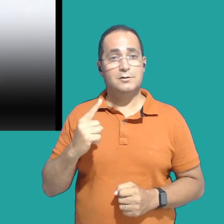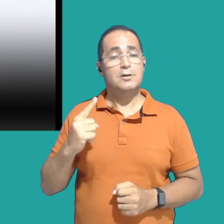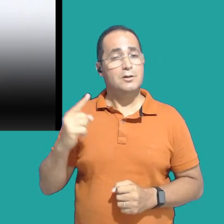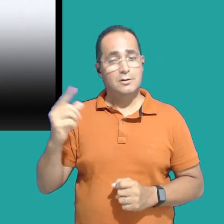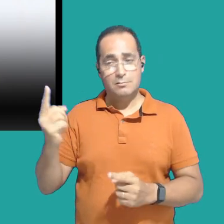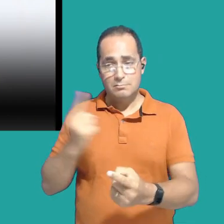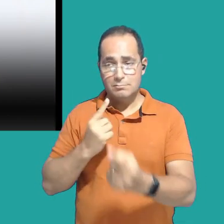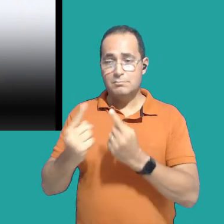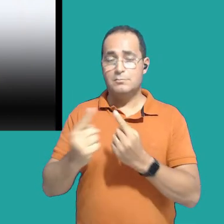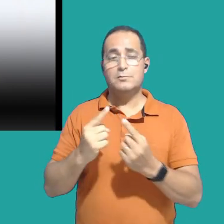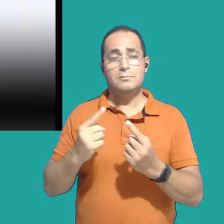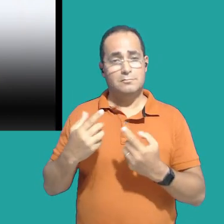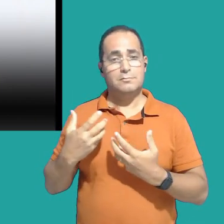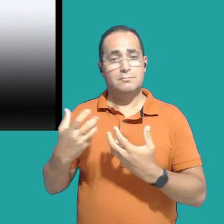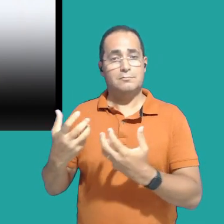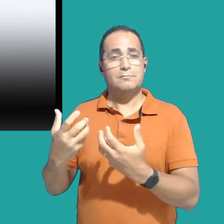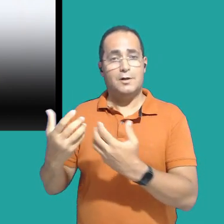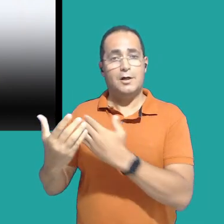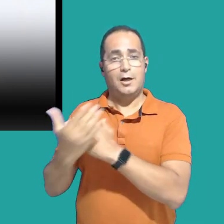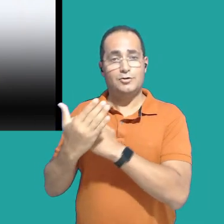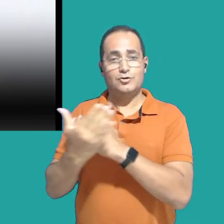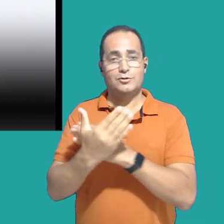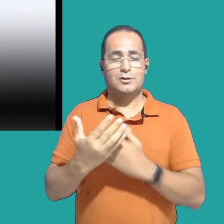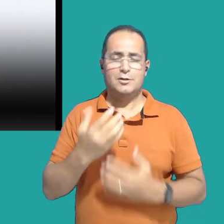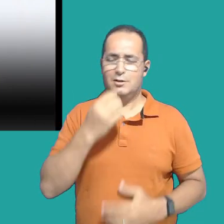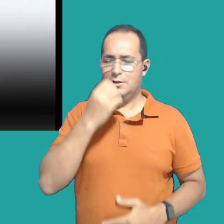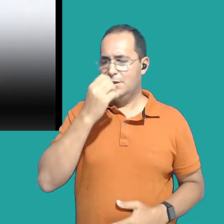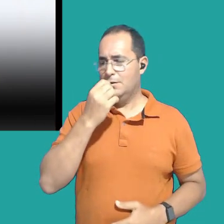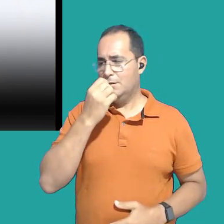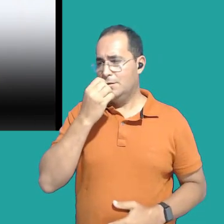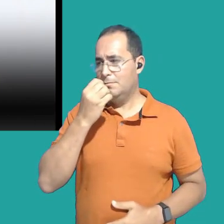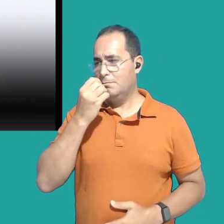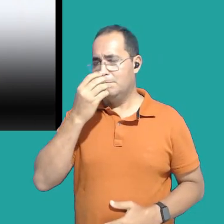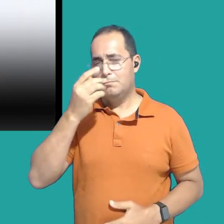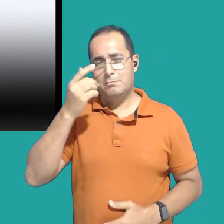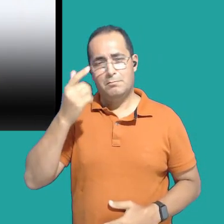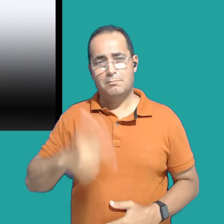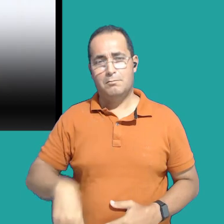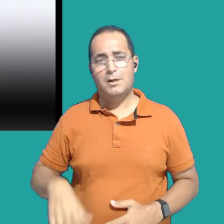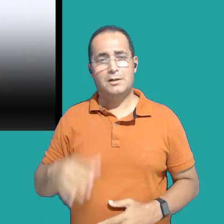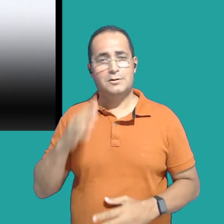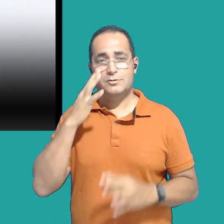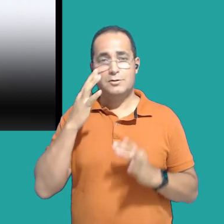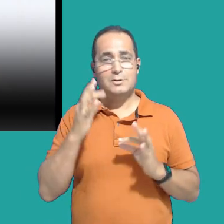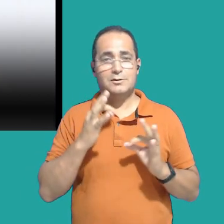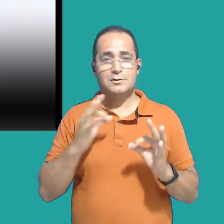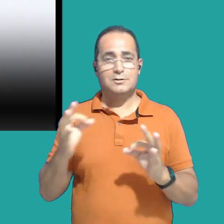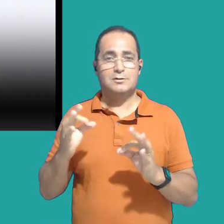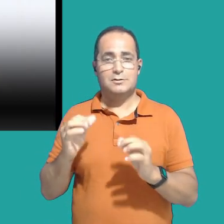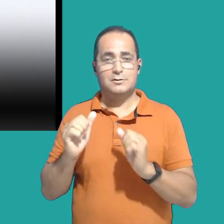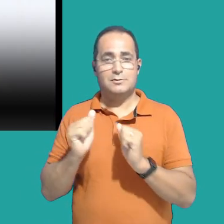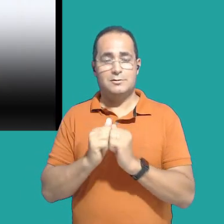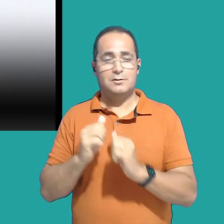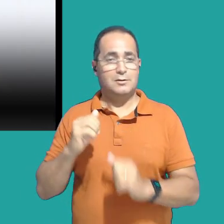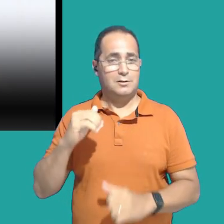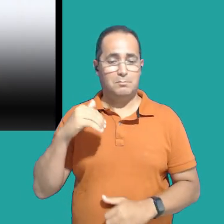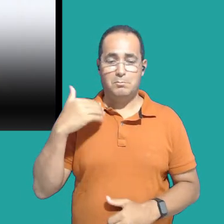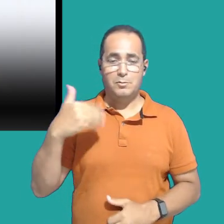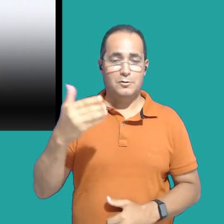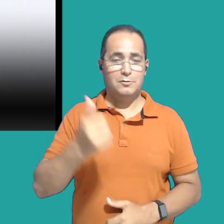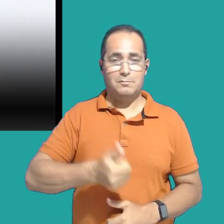ser atendido, eu vou ser acolhido, né? É muito mais do que assistido, né? Está É. para